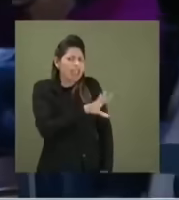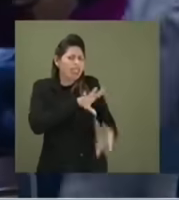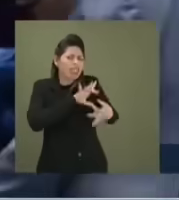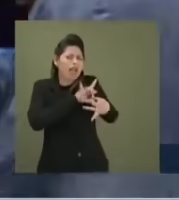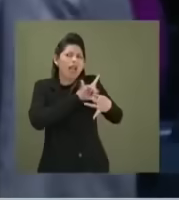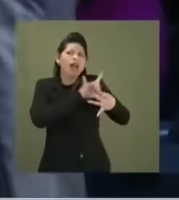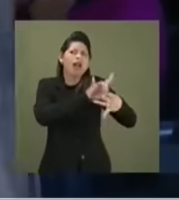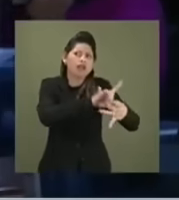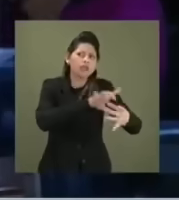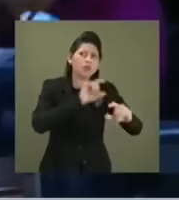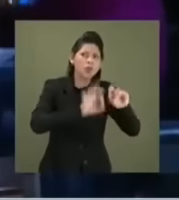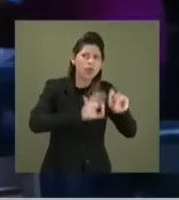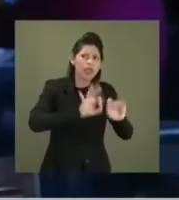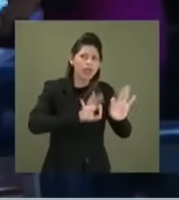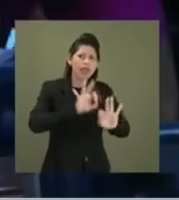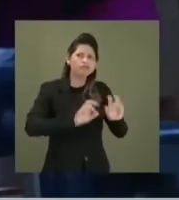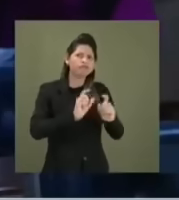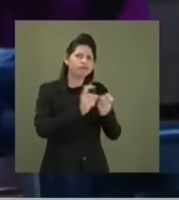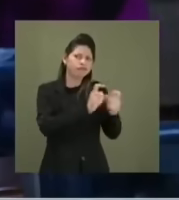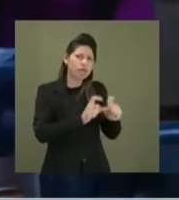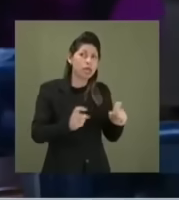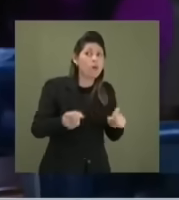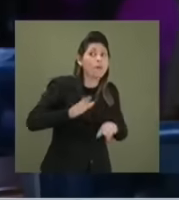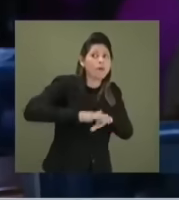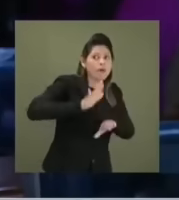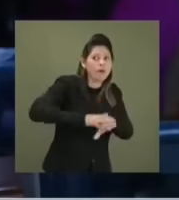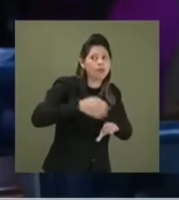disse, logo eu que sou